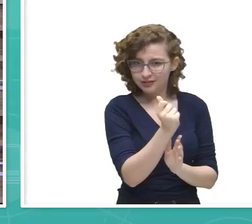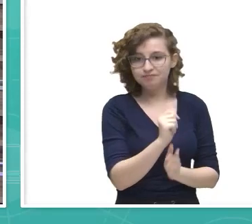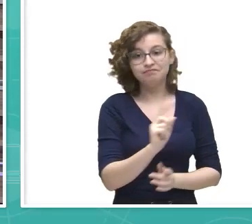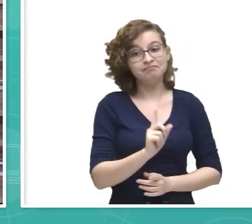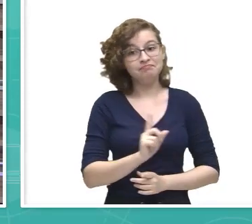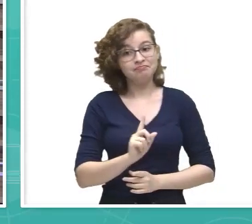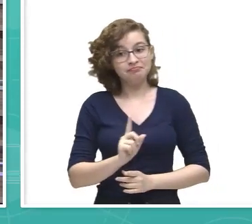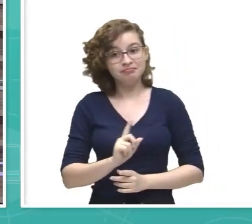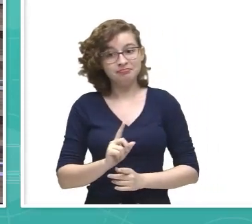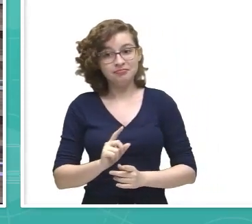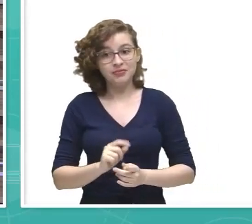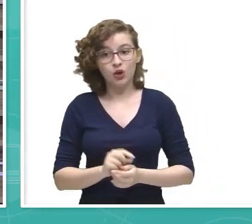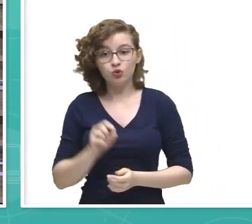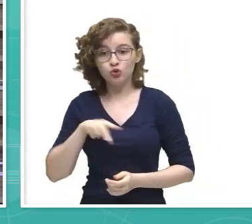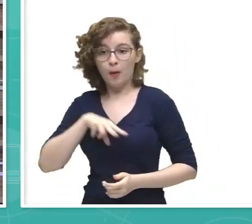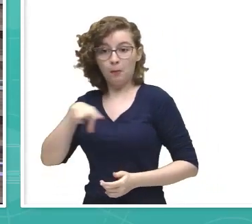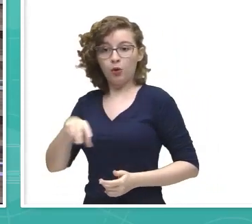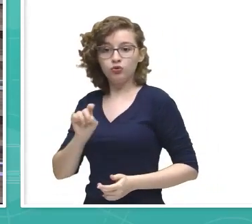de